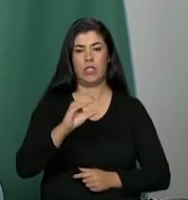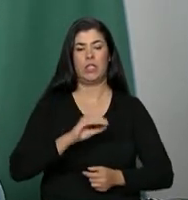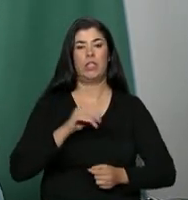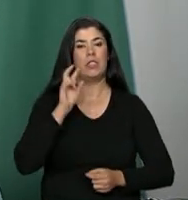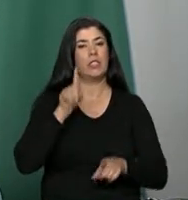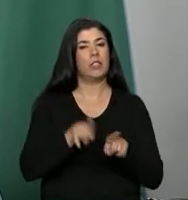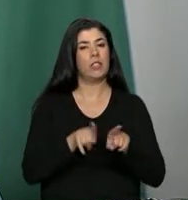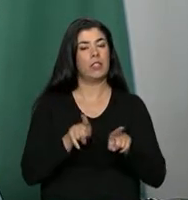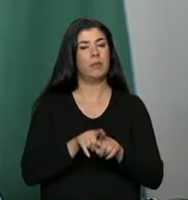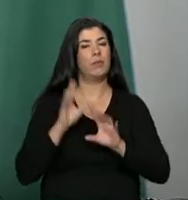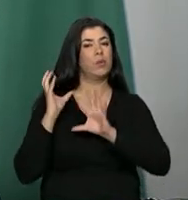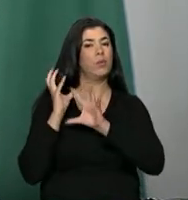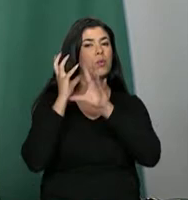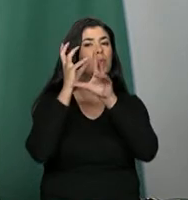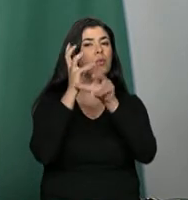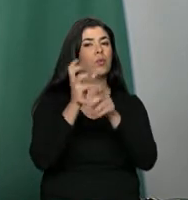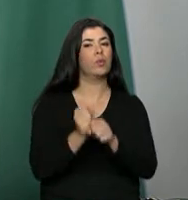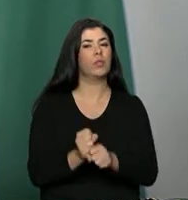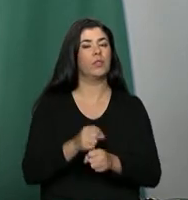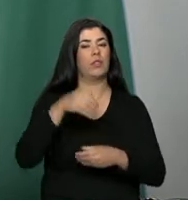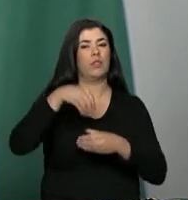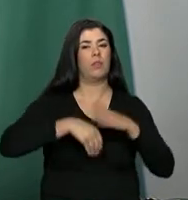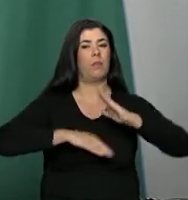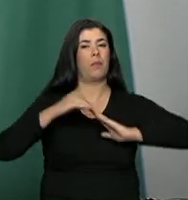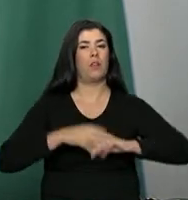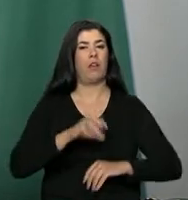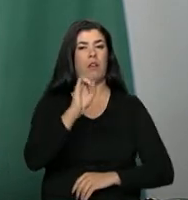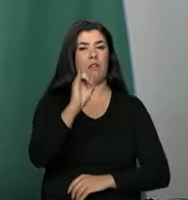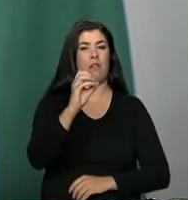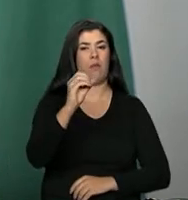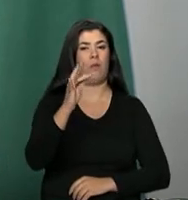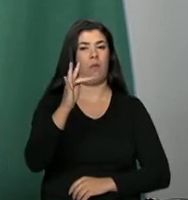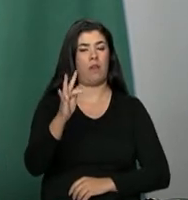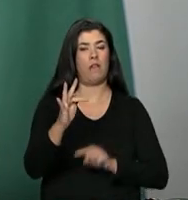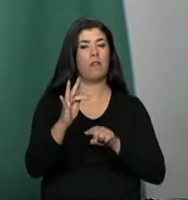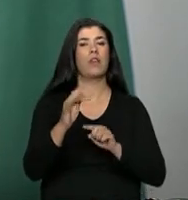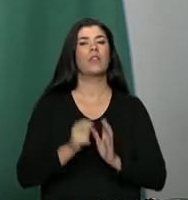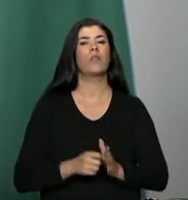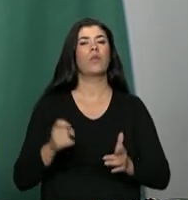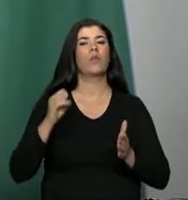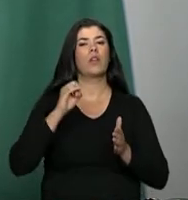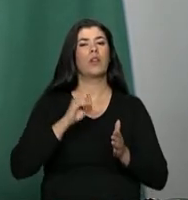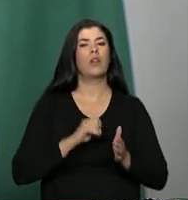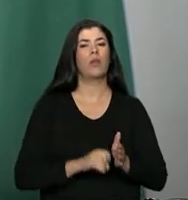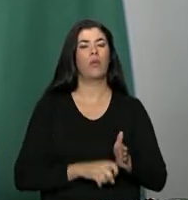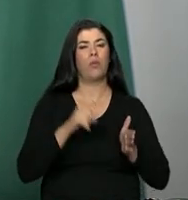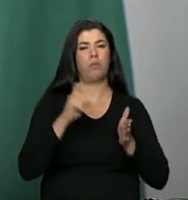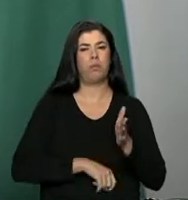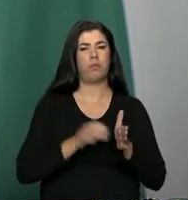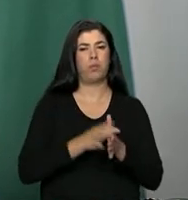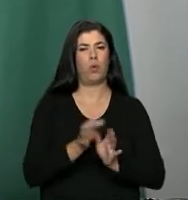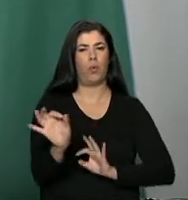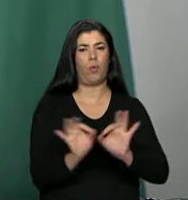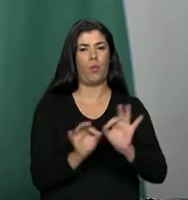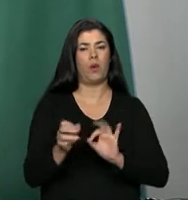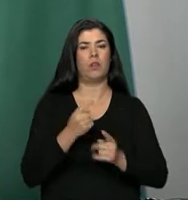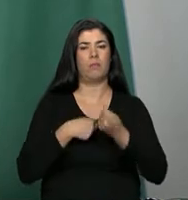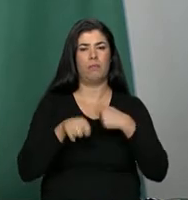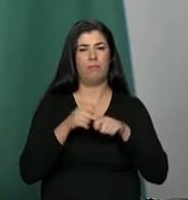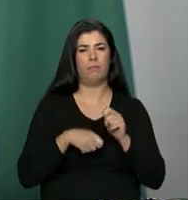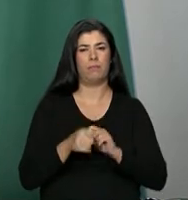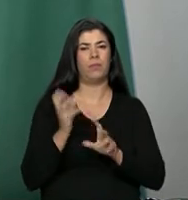Fizemos também uma revisão no IOF, no Imposto sobre Operações Financeiras. Corrigimos o IPI,